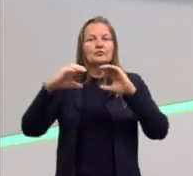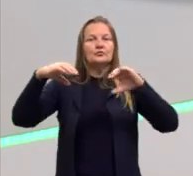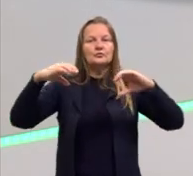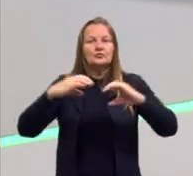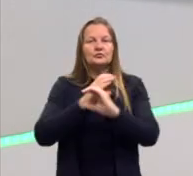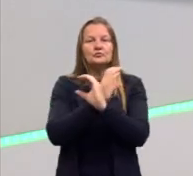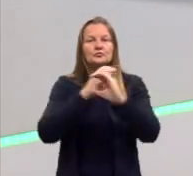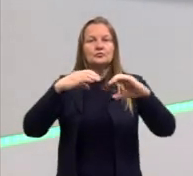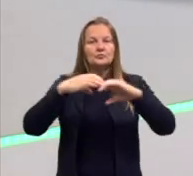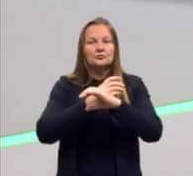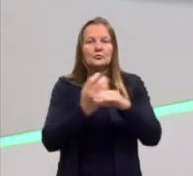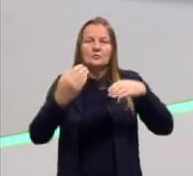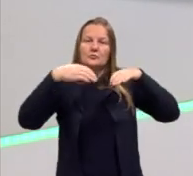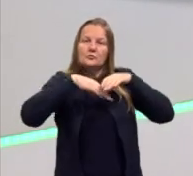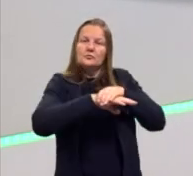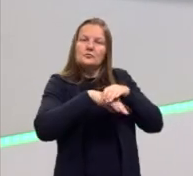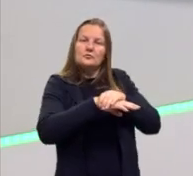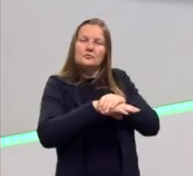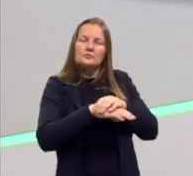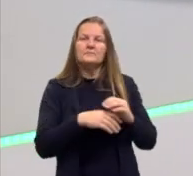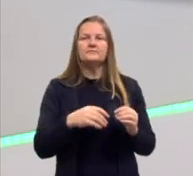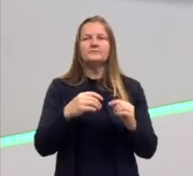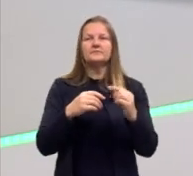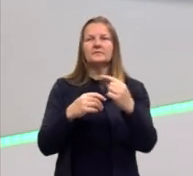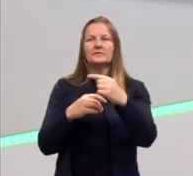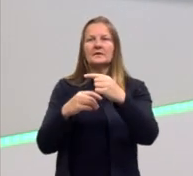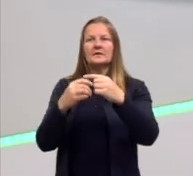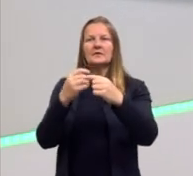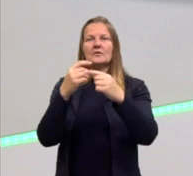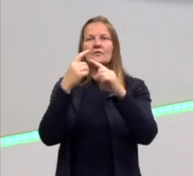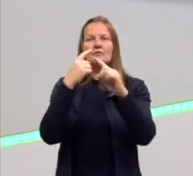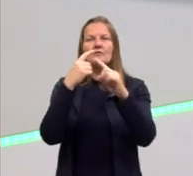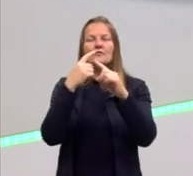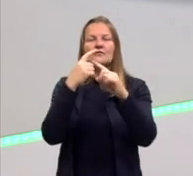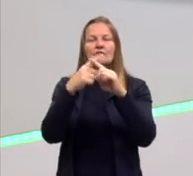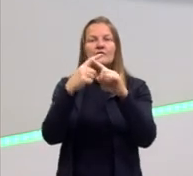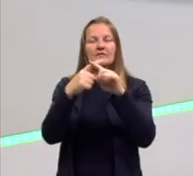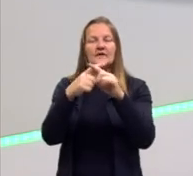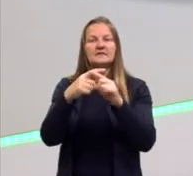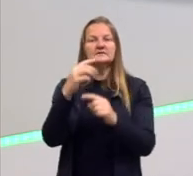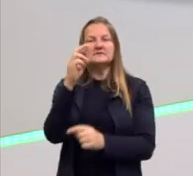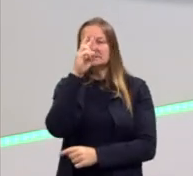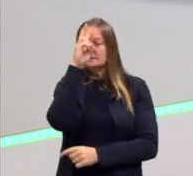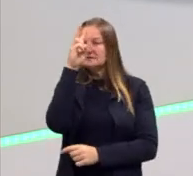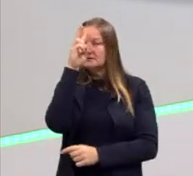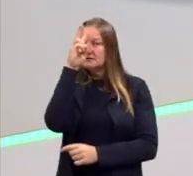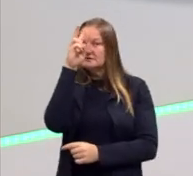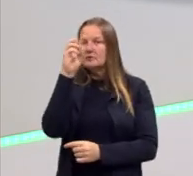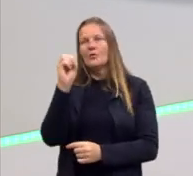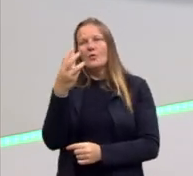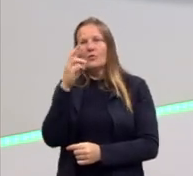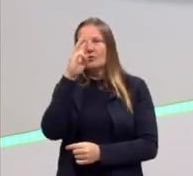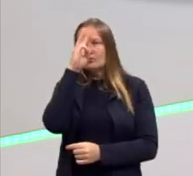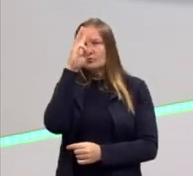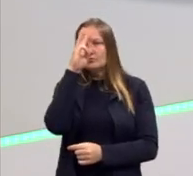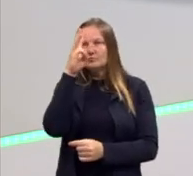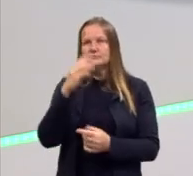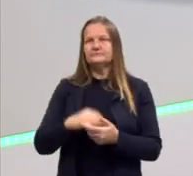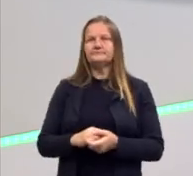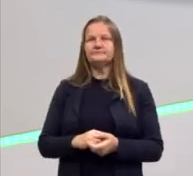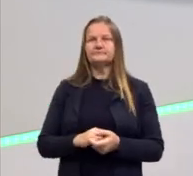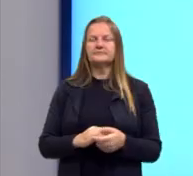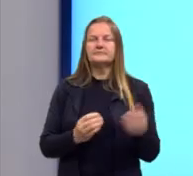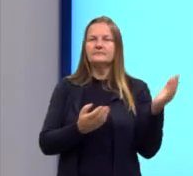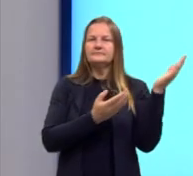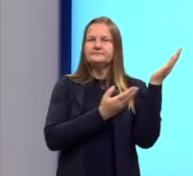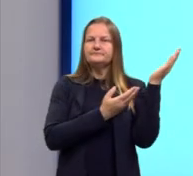o nosso que igual a capacitância multiplicada pela atenção tá e a